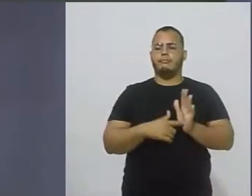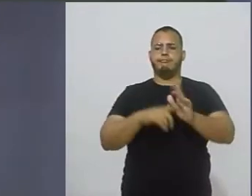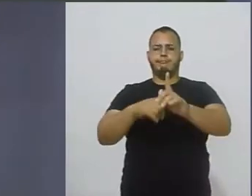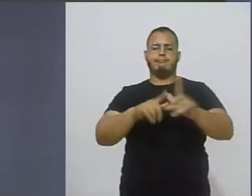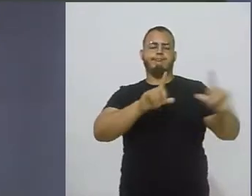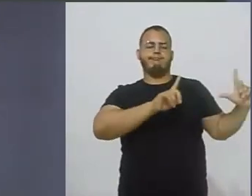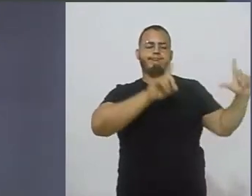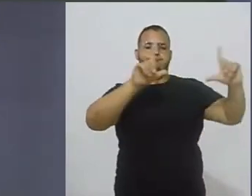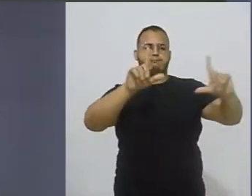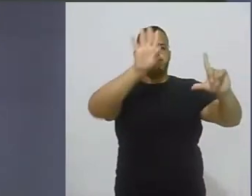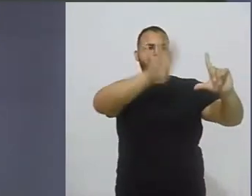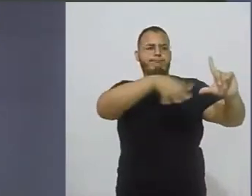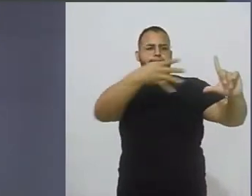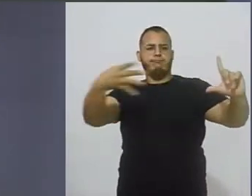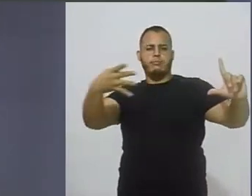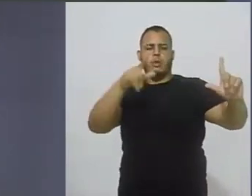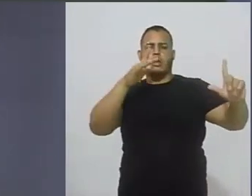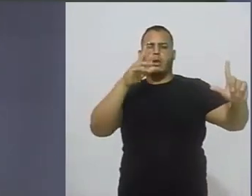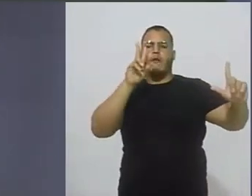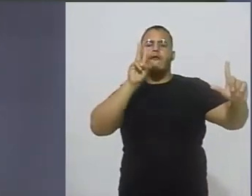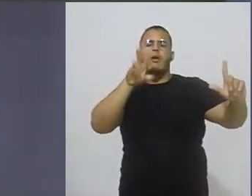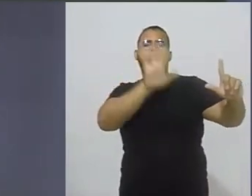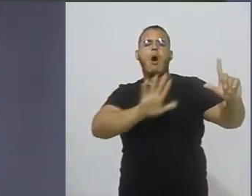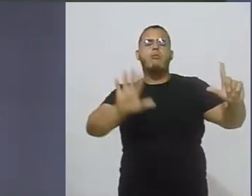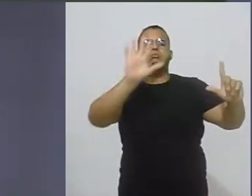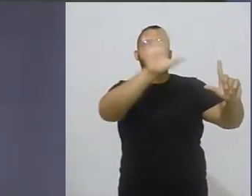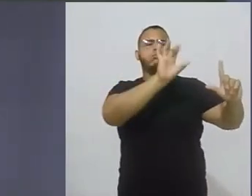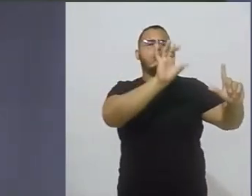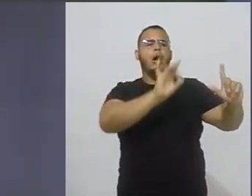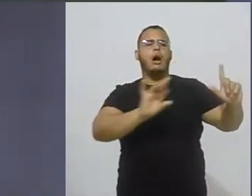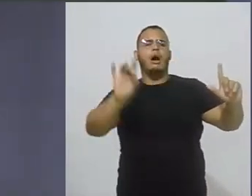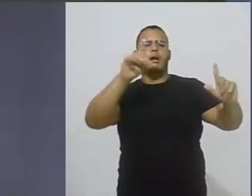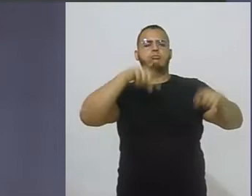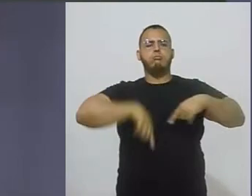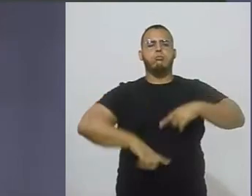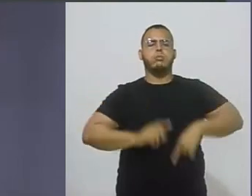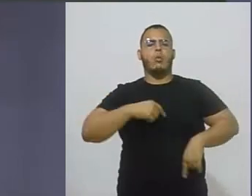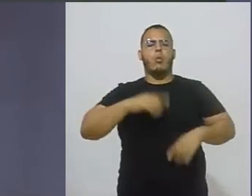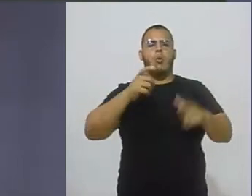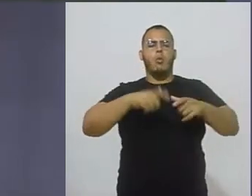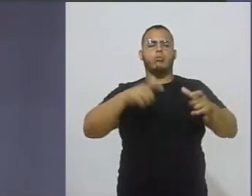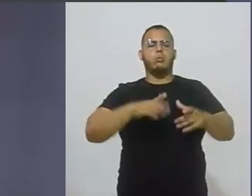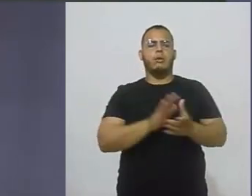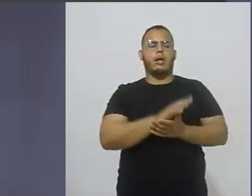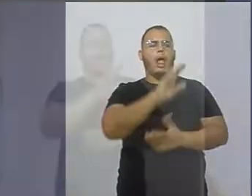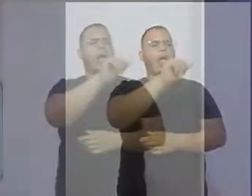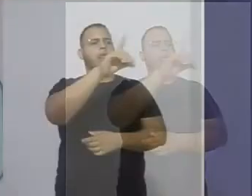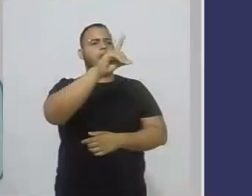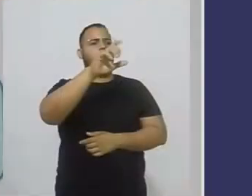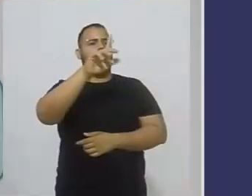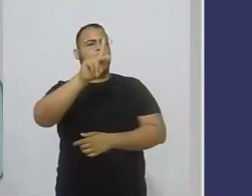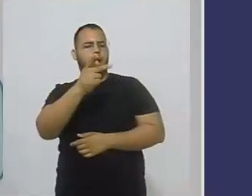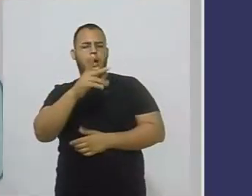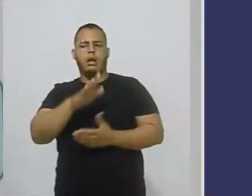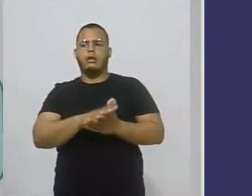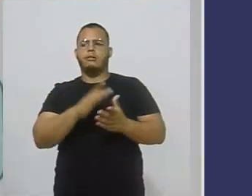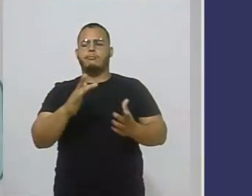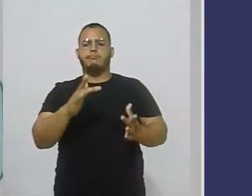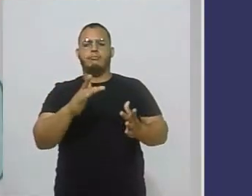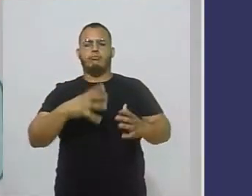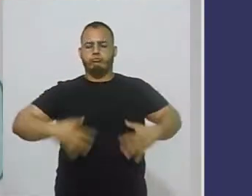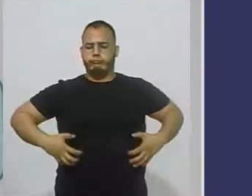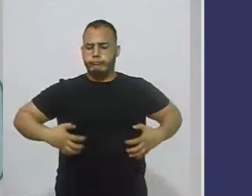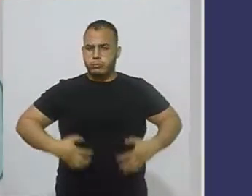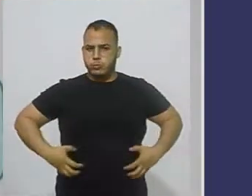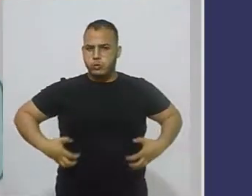ver basicamente em que região do corpo cada um desses hormônios vão estar atuando. O ADH ó, vai estar aí agindo diretamente nos rins,